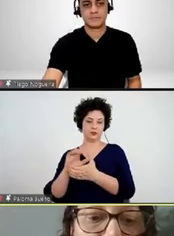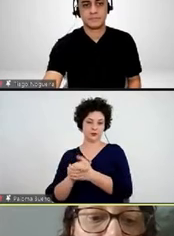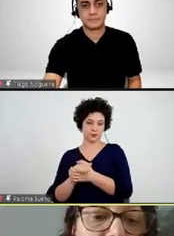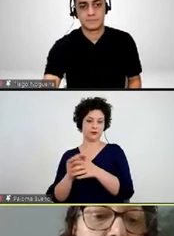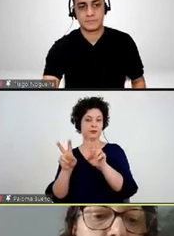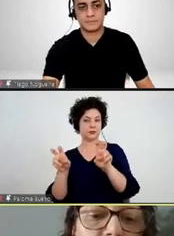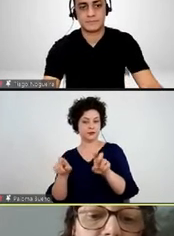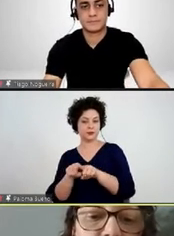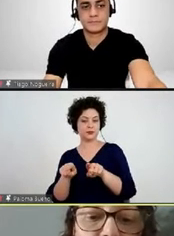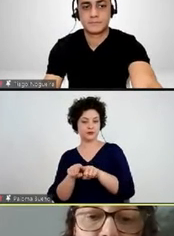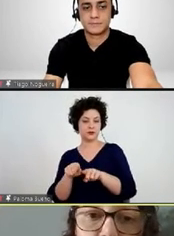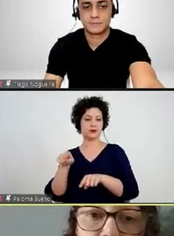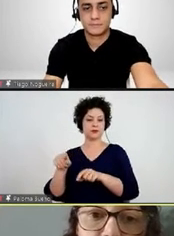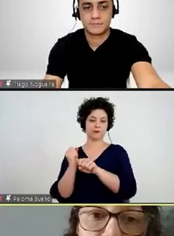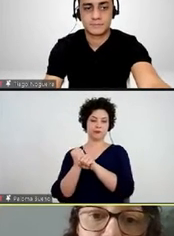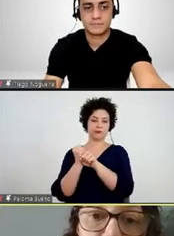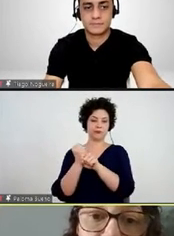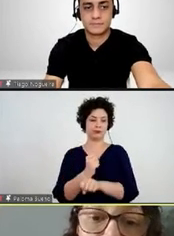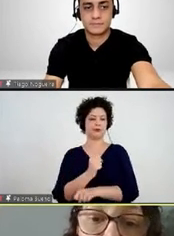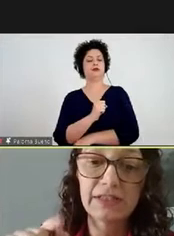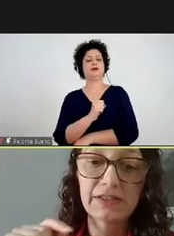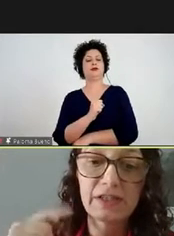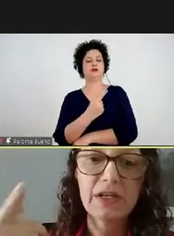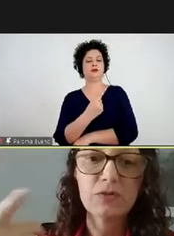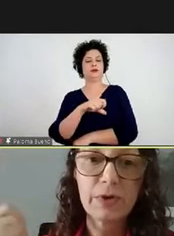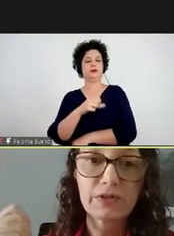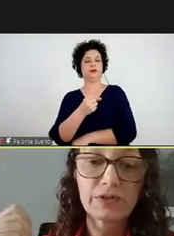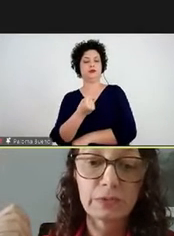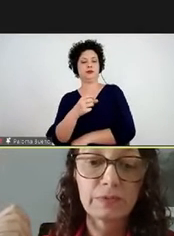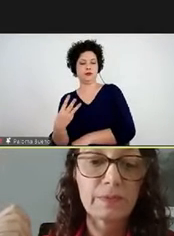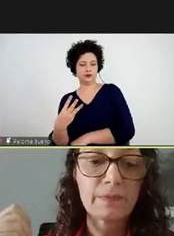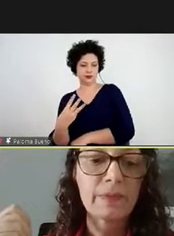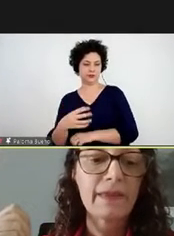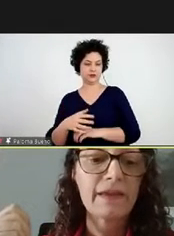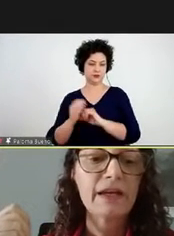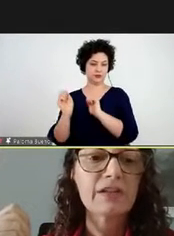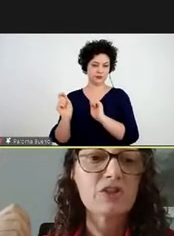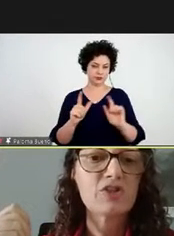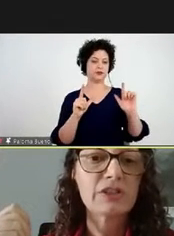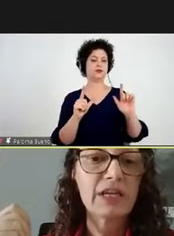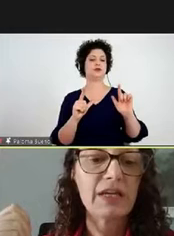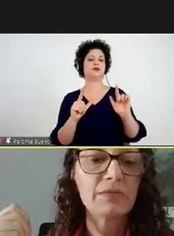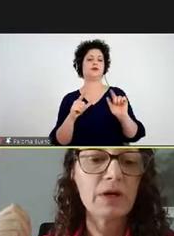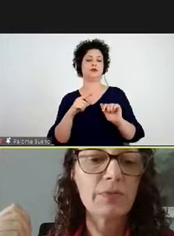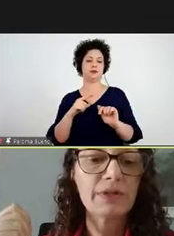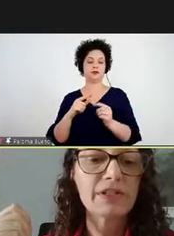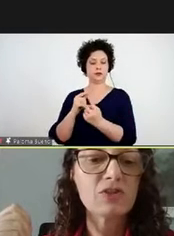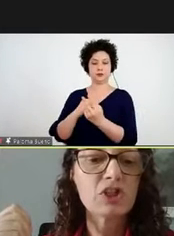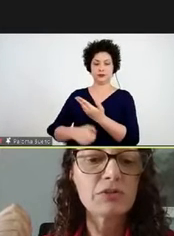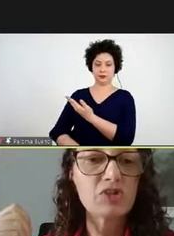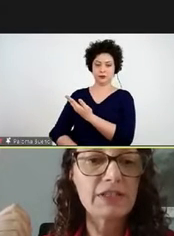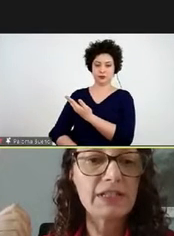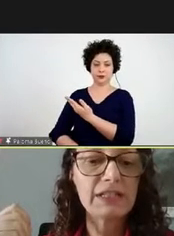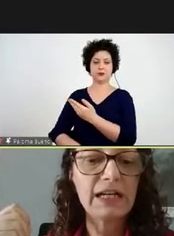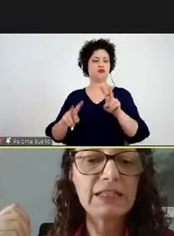e Maçã Construída, de Regina Schuland, de 1983. No próximo, a gente tem uma obra sem